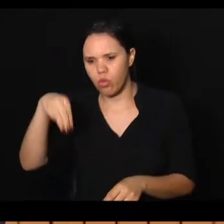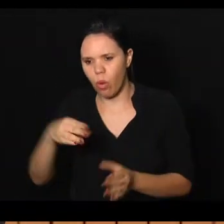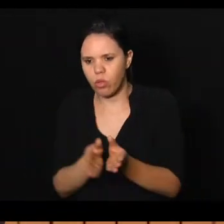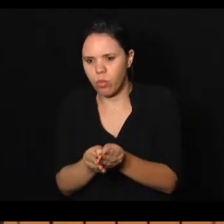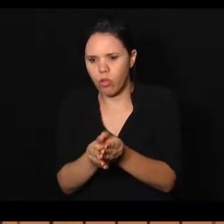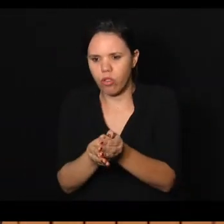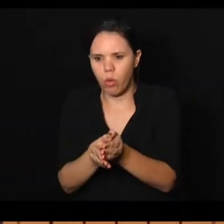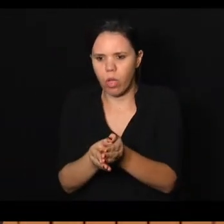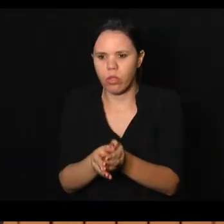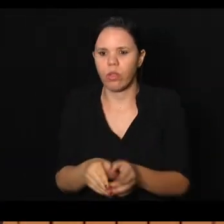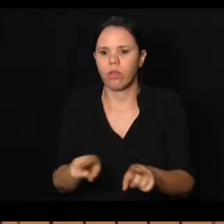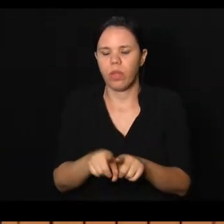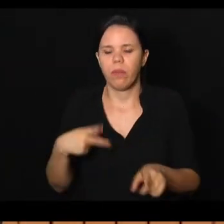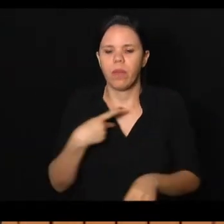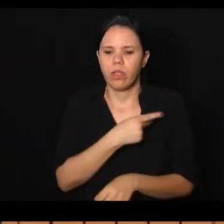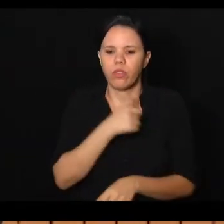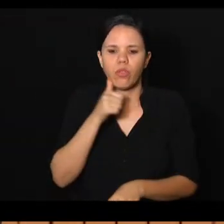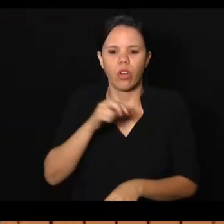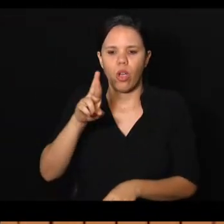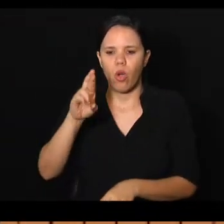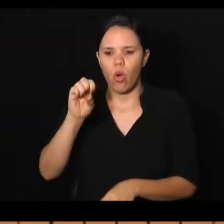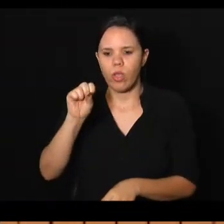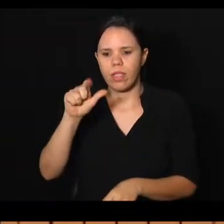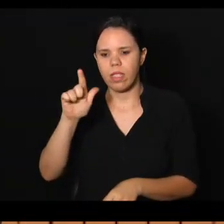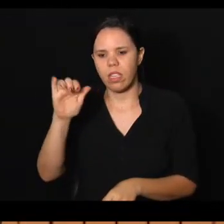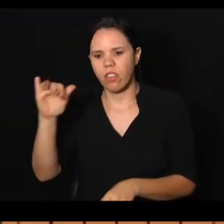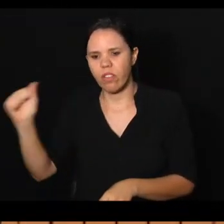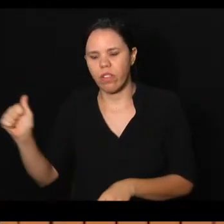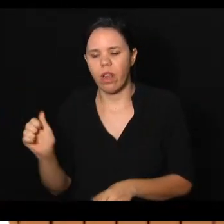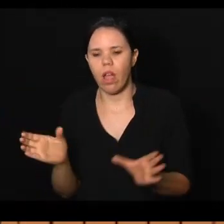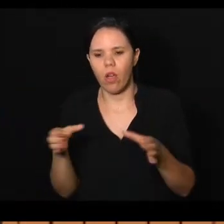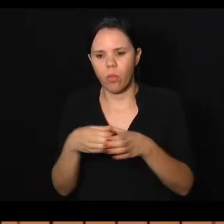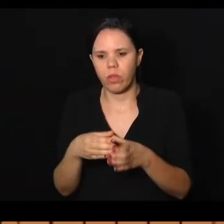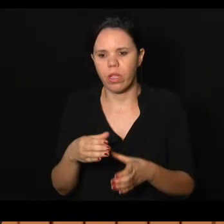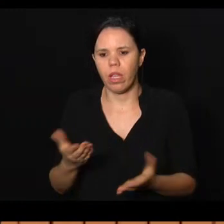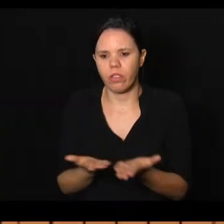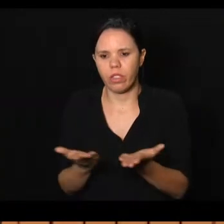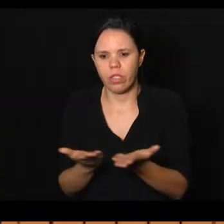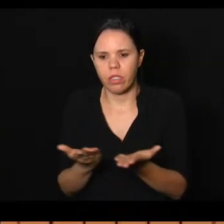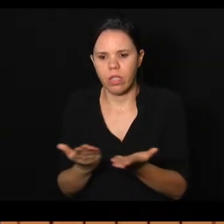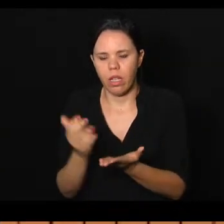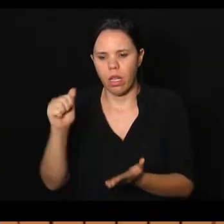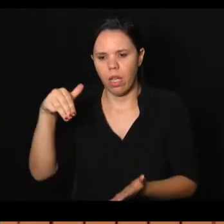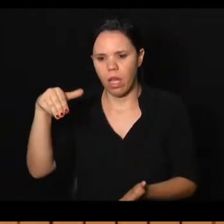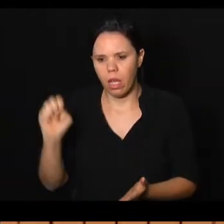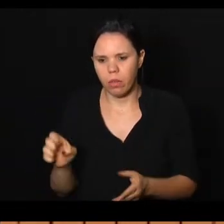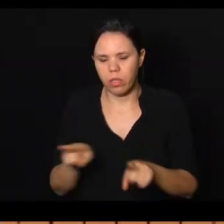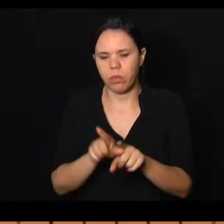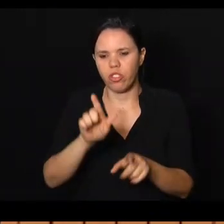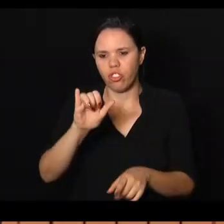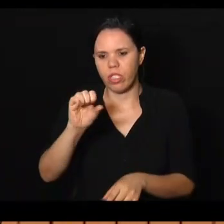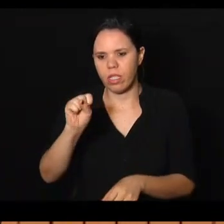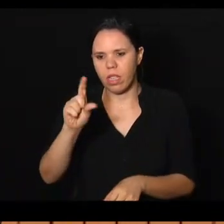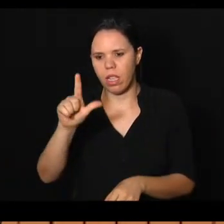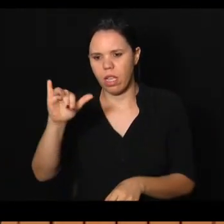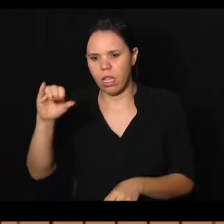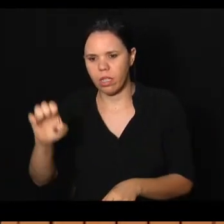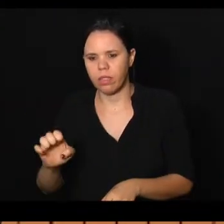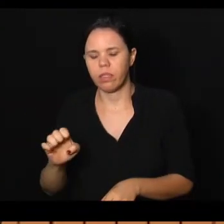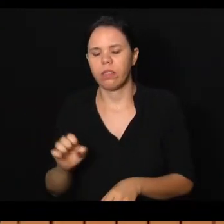Guaçu, pastora Rosângela de Almeida, da Comunidade Cristã AME, Gislaine Rosseto, coordenadora geral